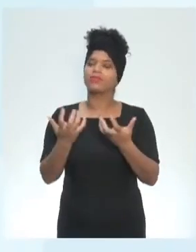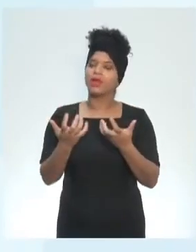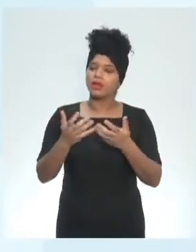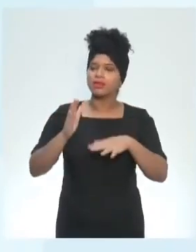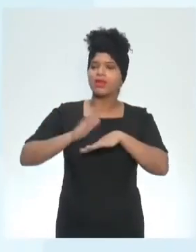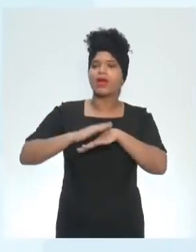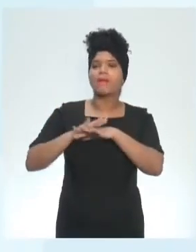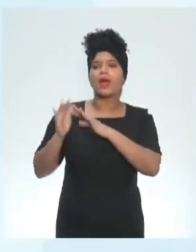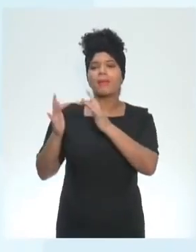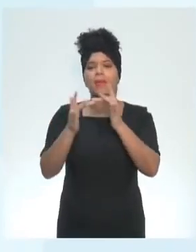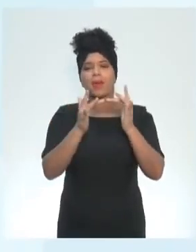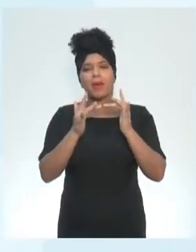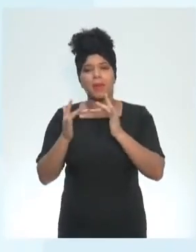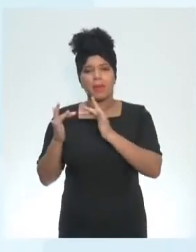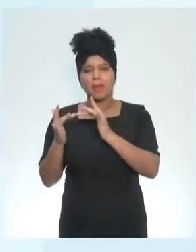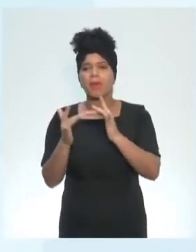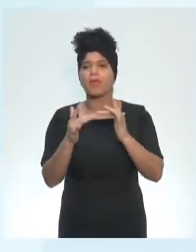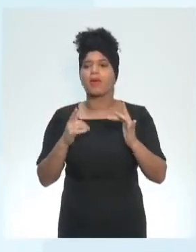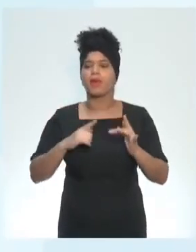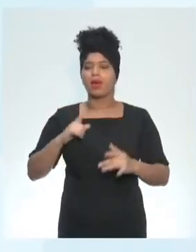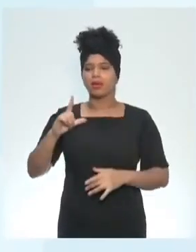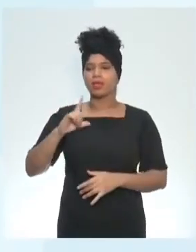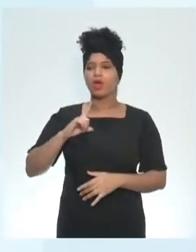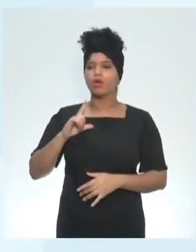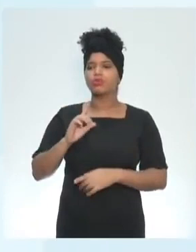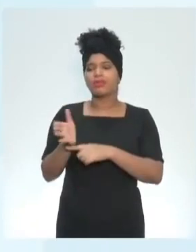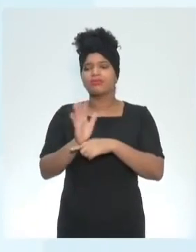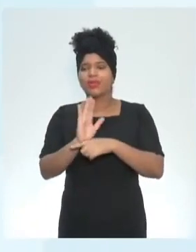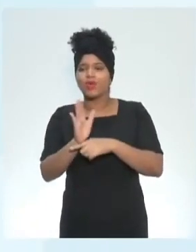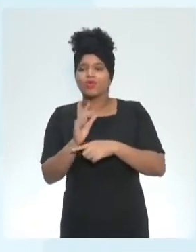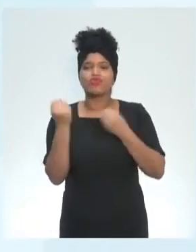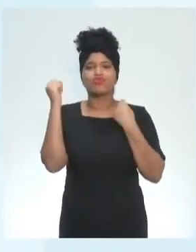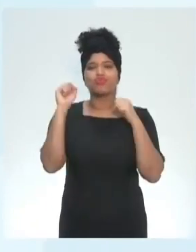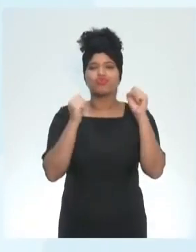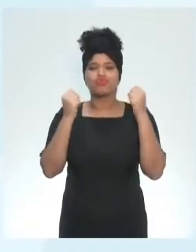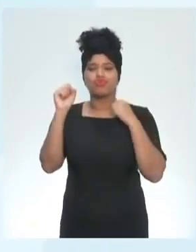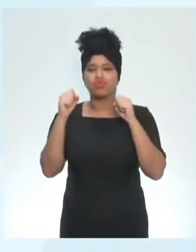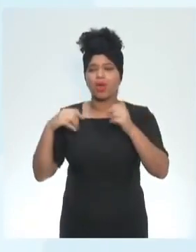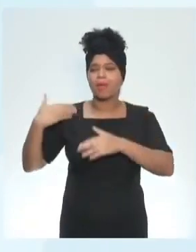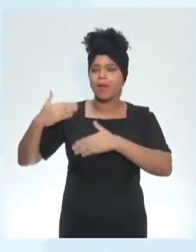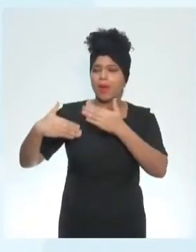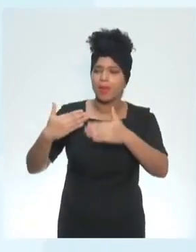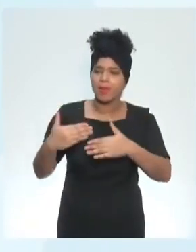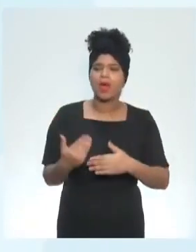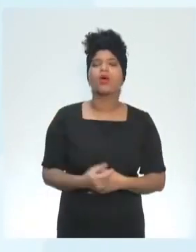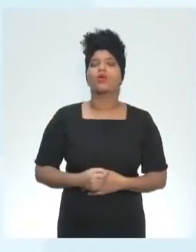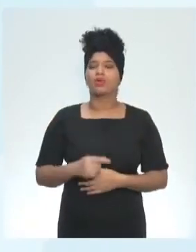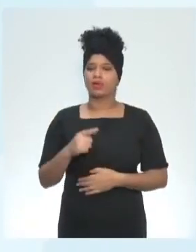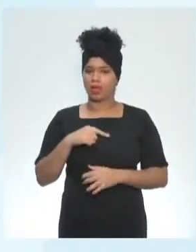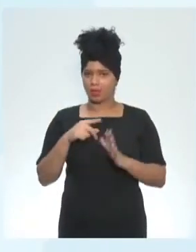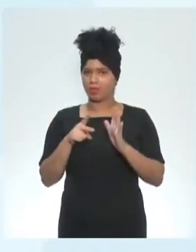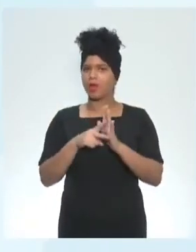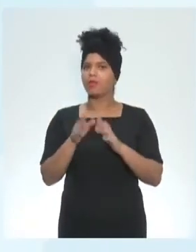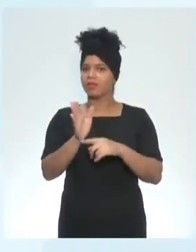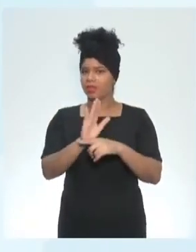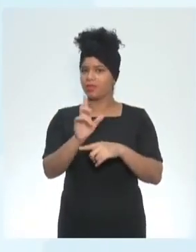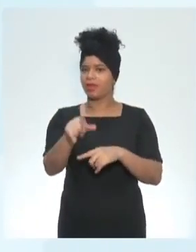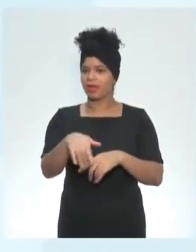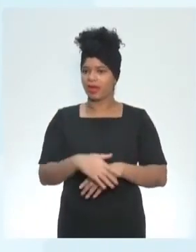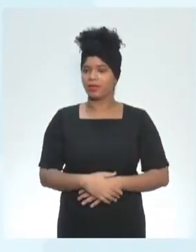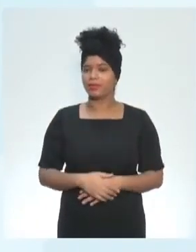Então hoje em dia quase todo mundo teve ou tem contato com as Produções cinematográficas